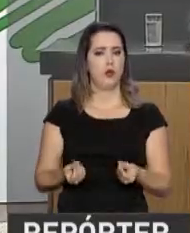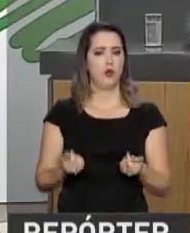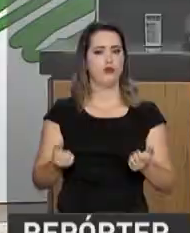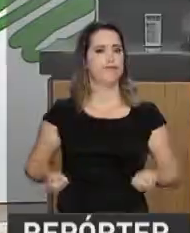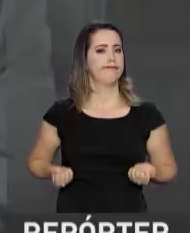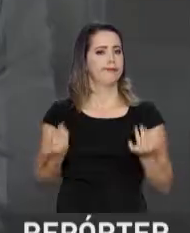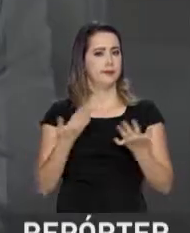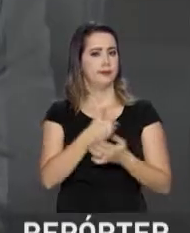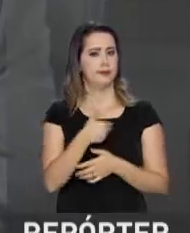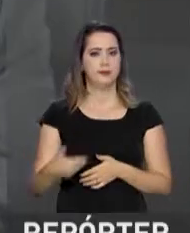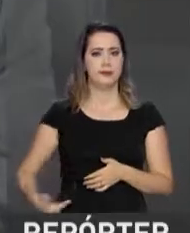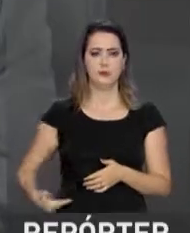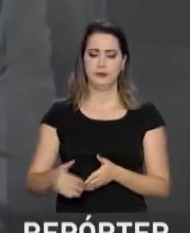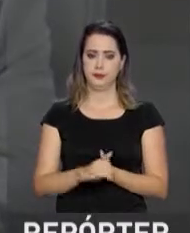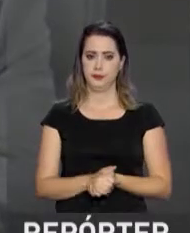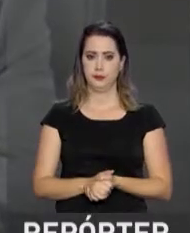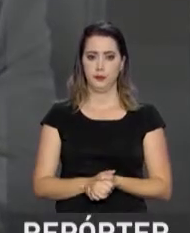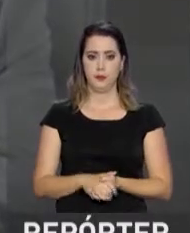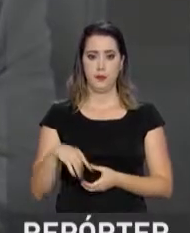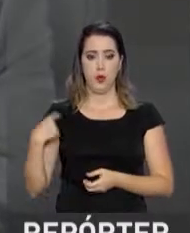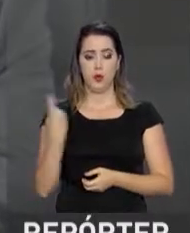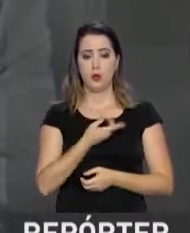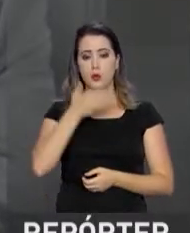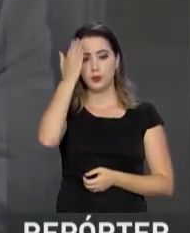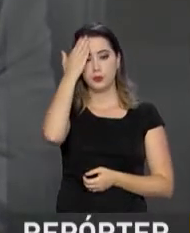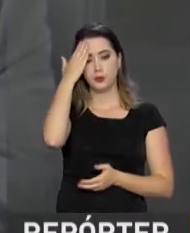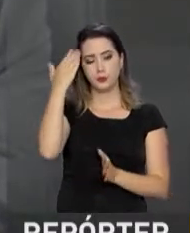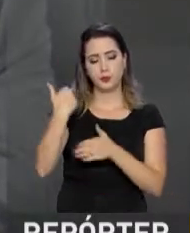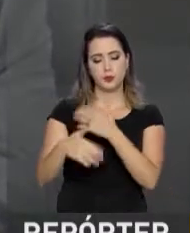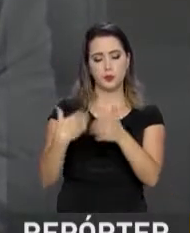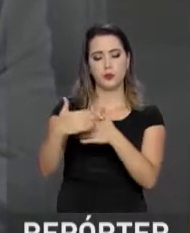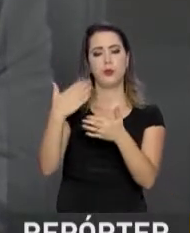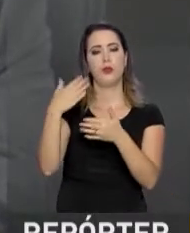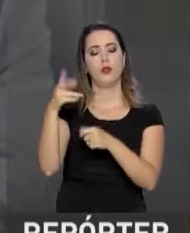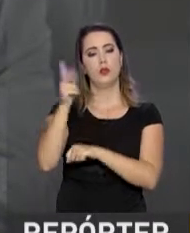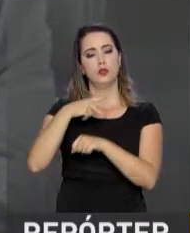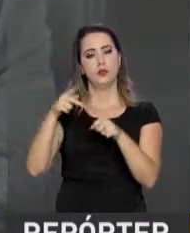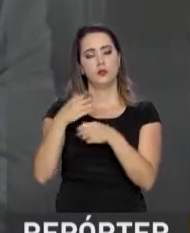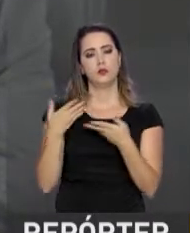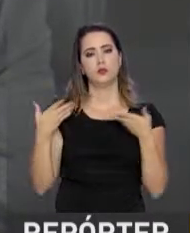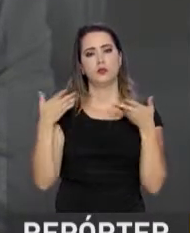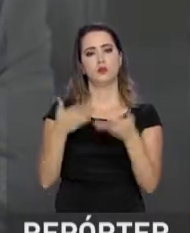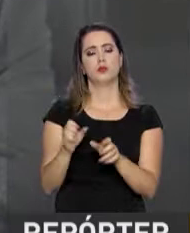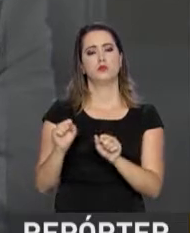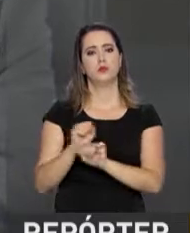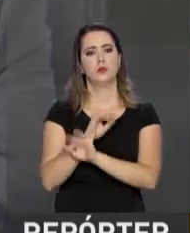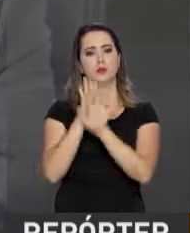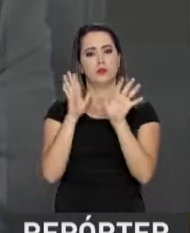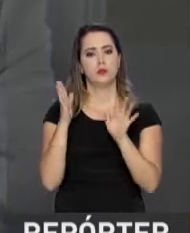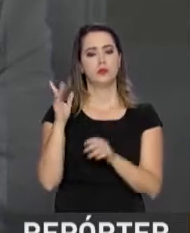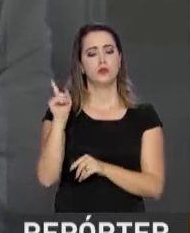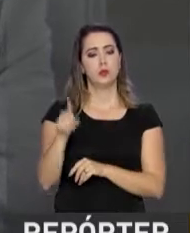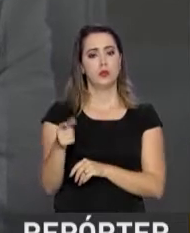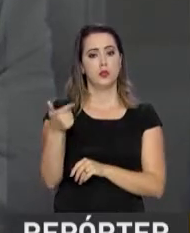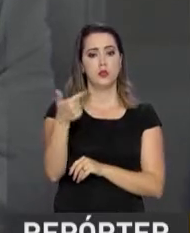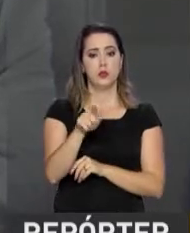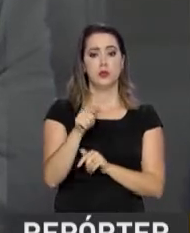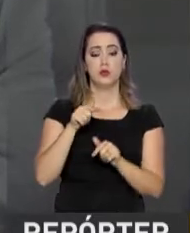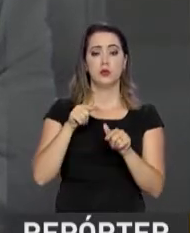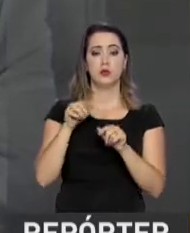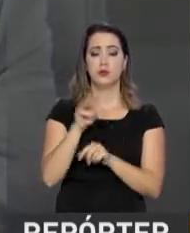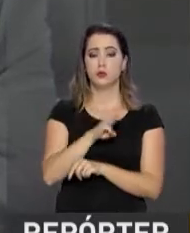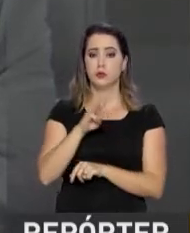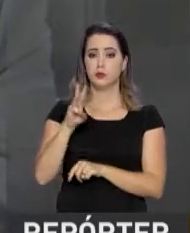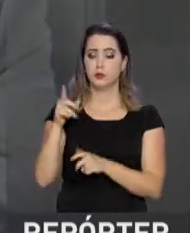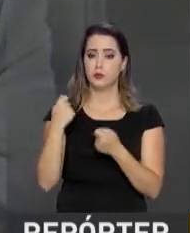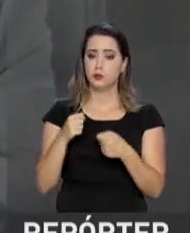dinheiro público. Sabemos que o caminho do desenvolvimento do país passa pela transparência, então é mais uma ferramenta que é disponibilizada